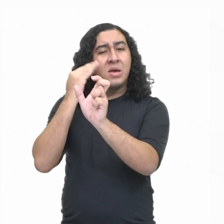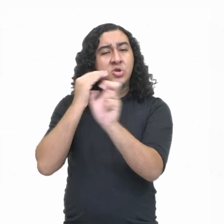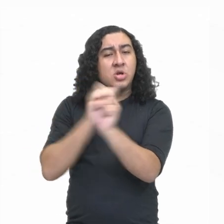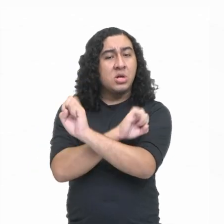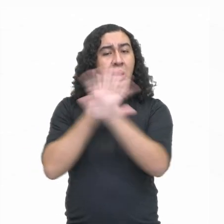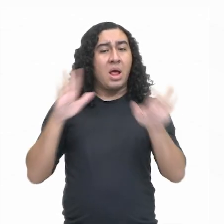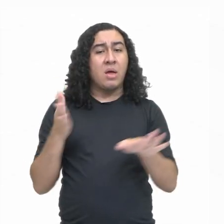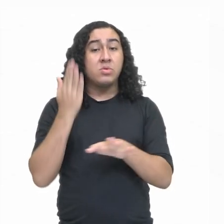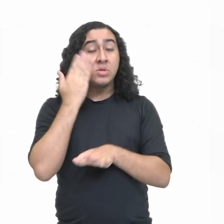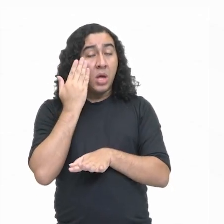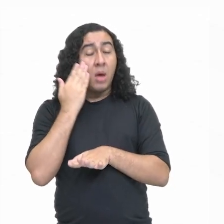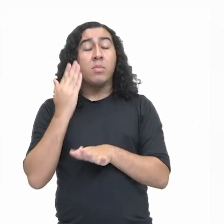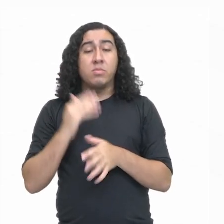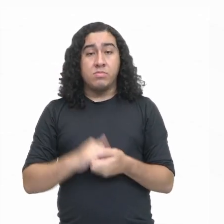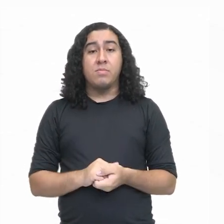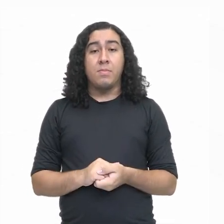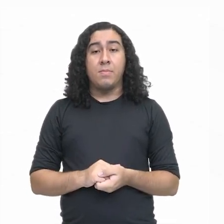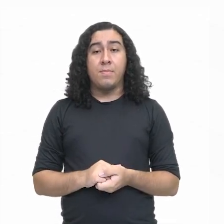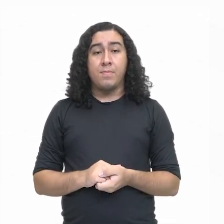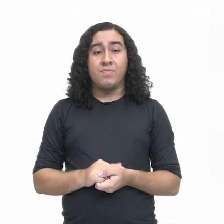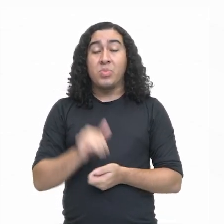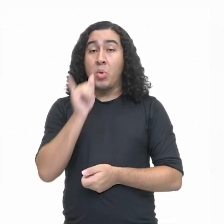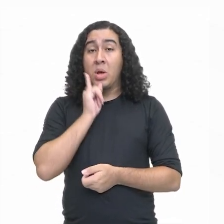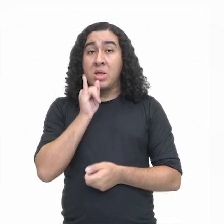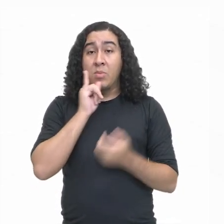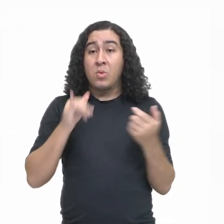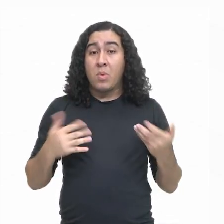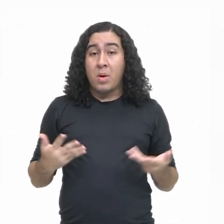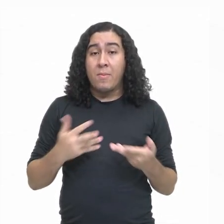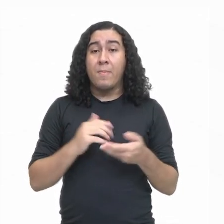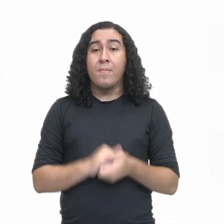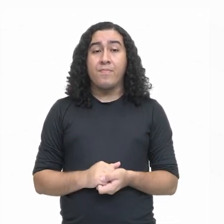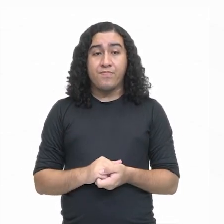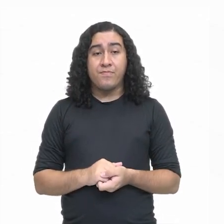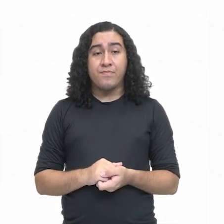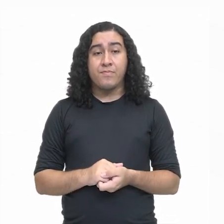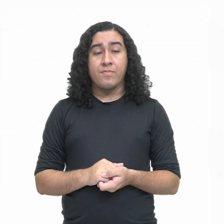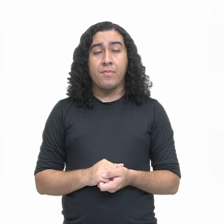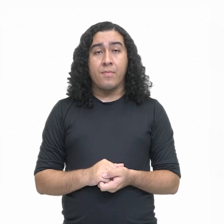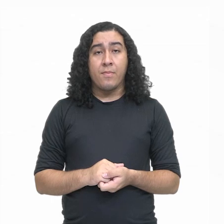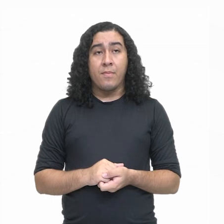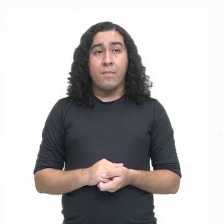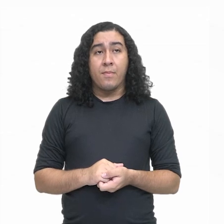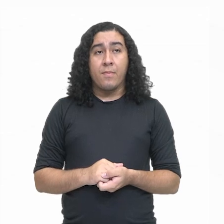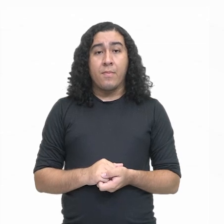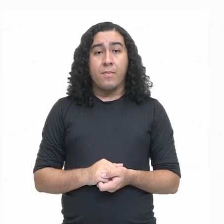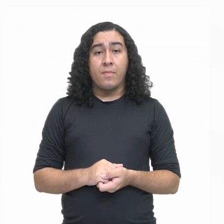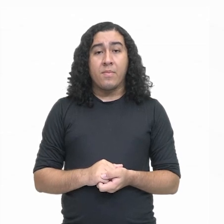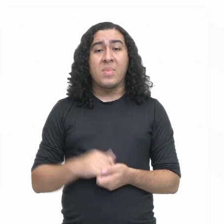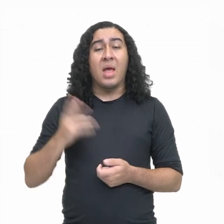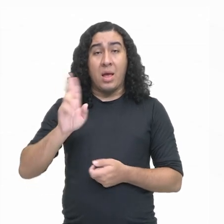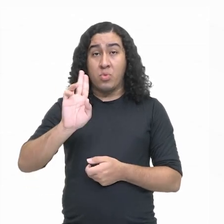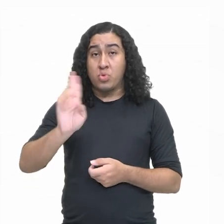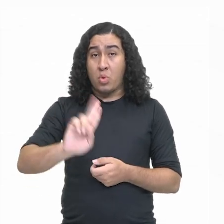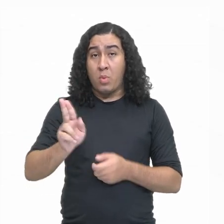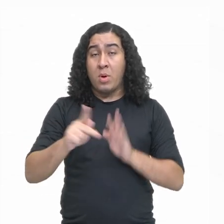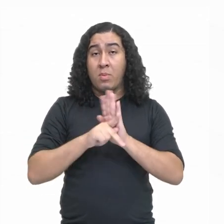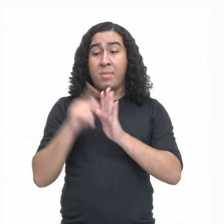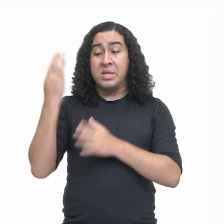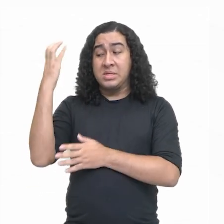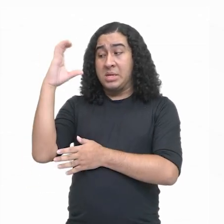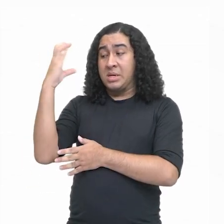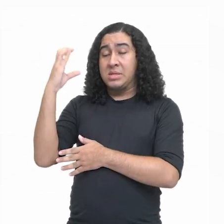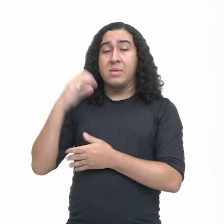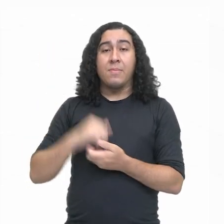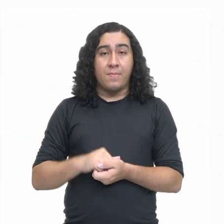que eles estão falando, certo? E um exemplo disso foi o nome científico, né?